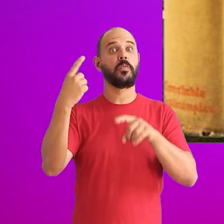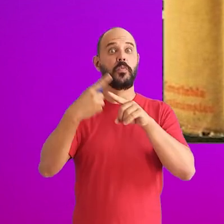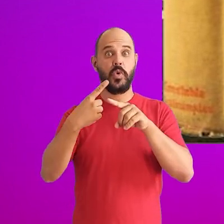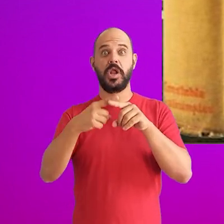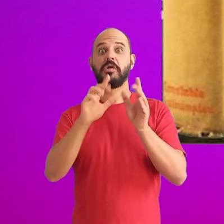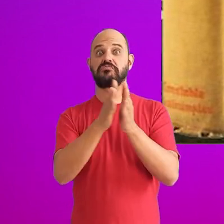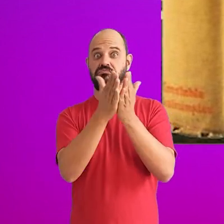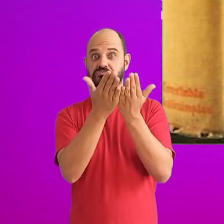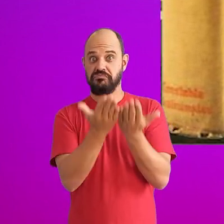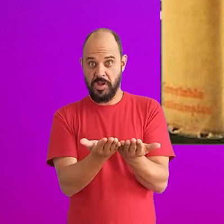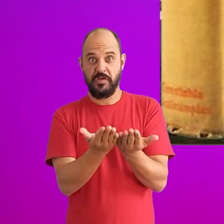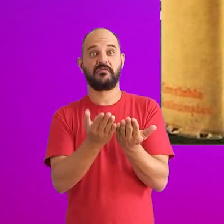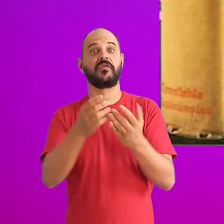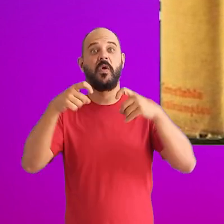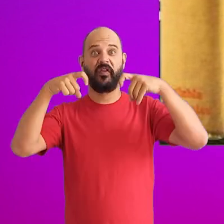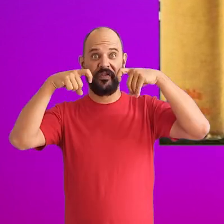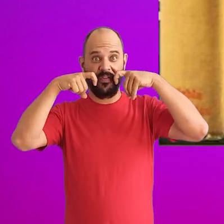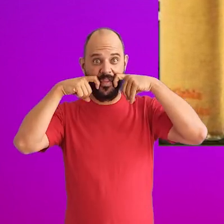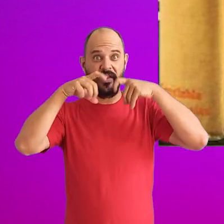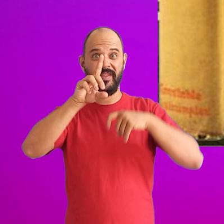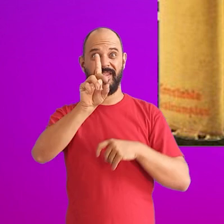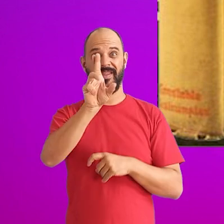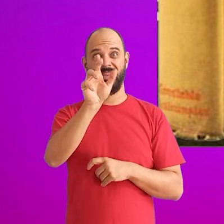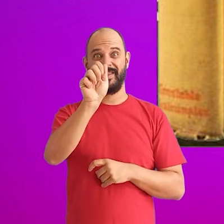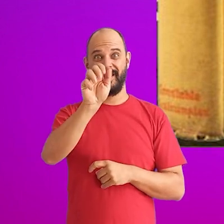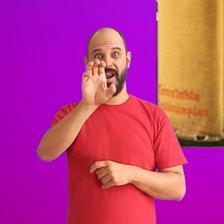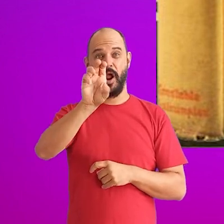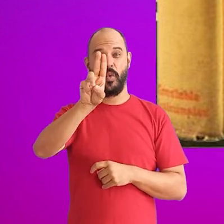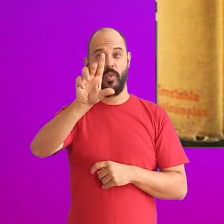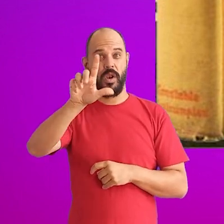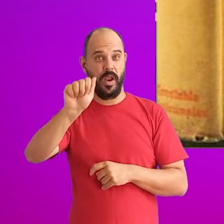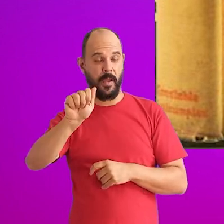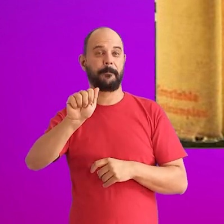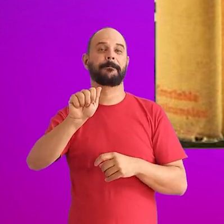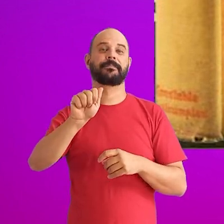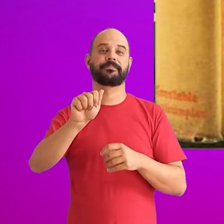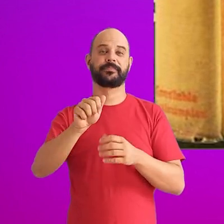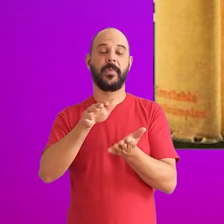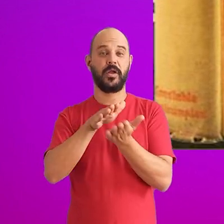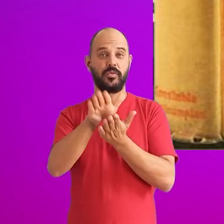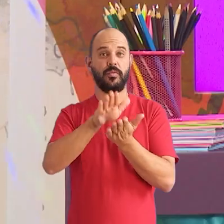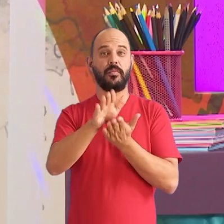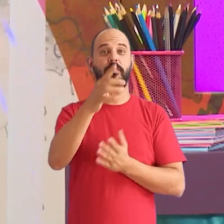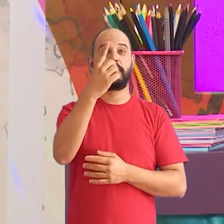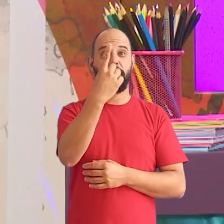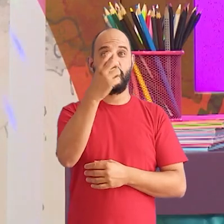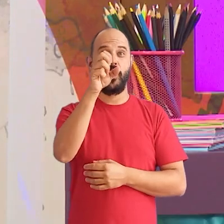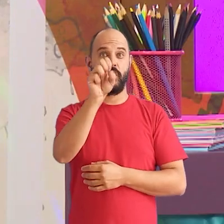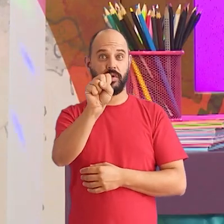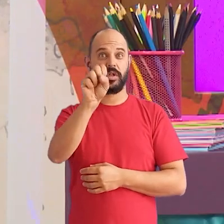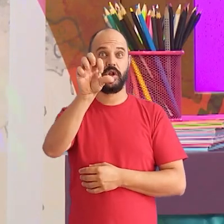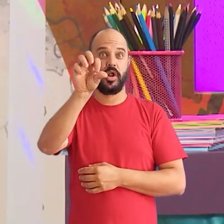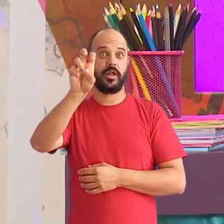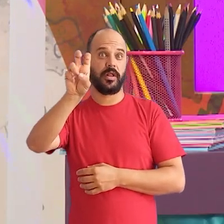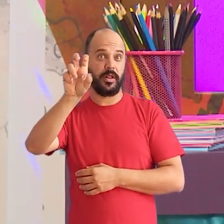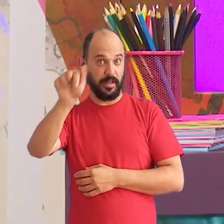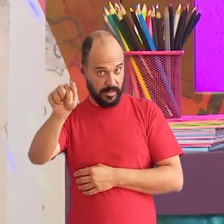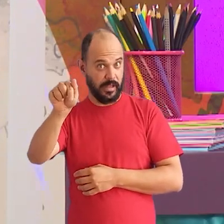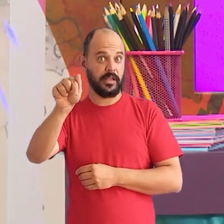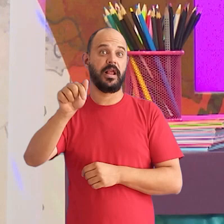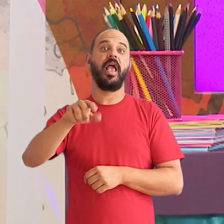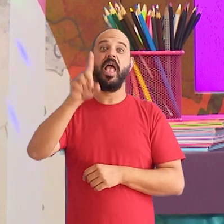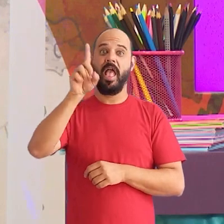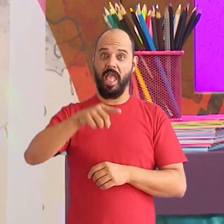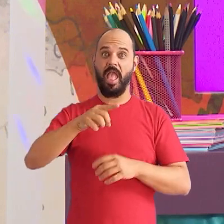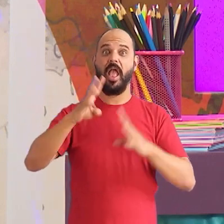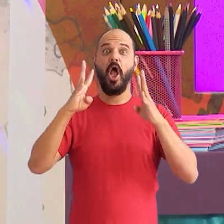seu vampirão Conde Drácula, publicado em 1897. O Drácula é um conto